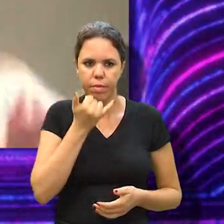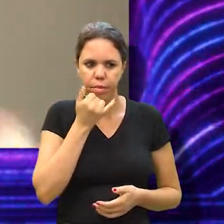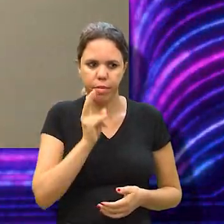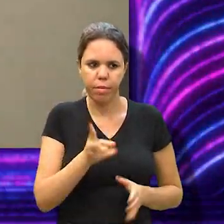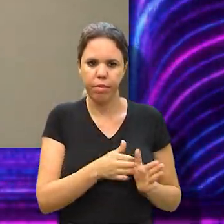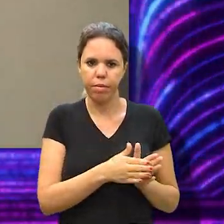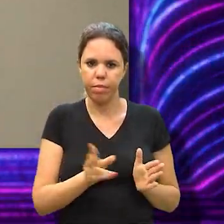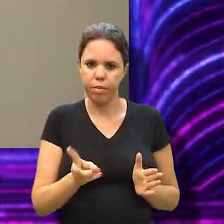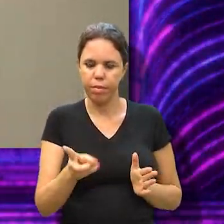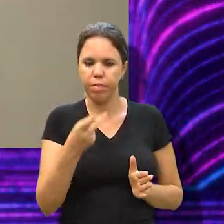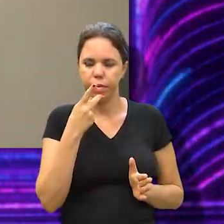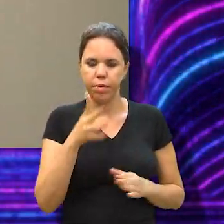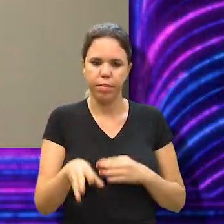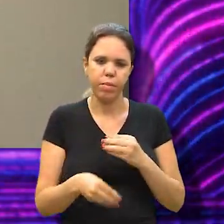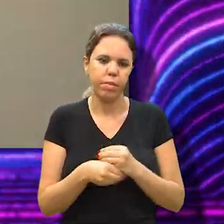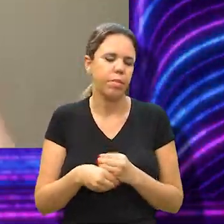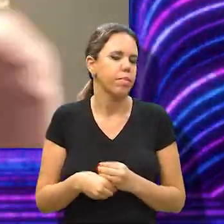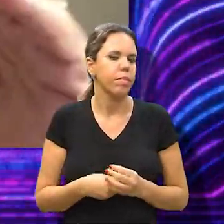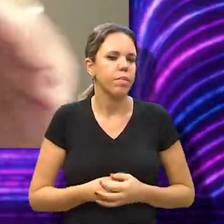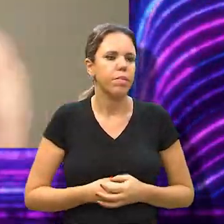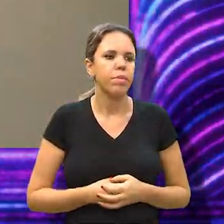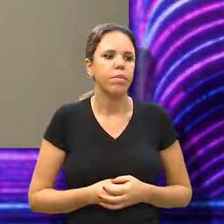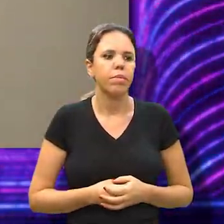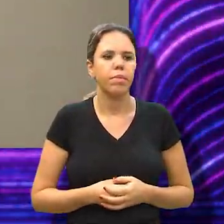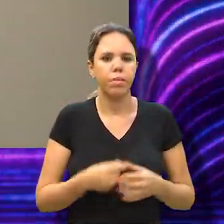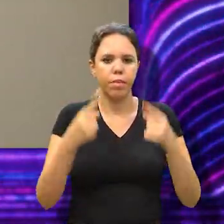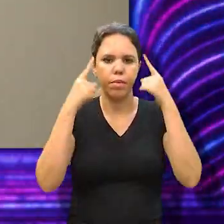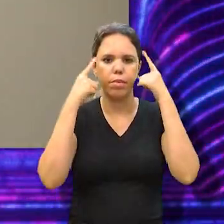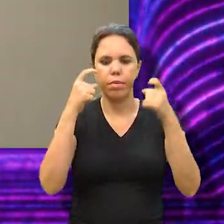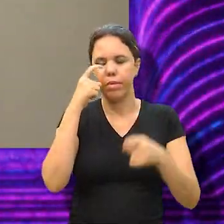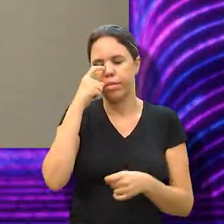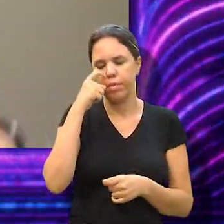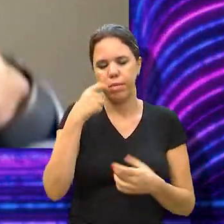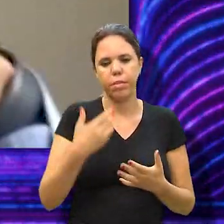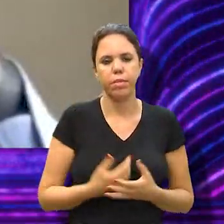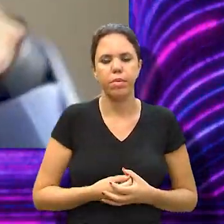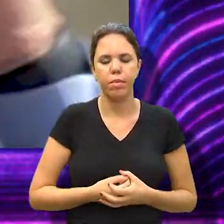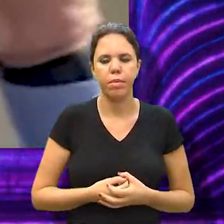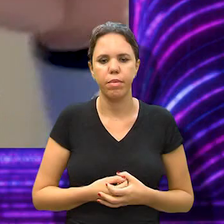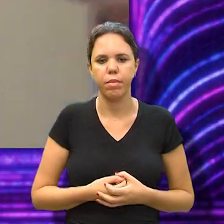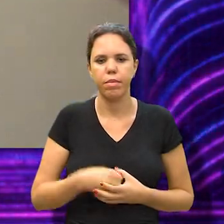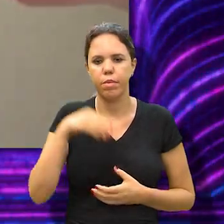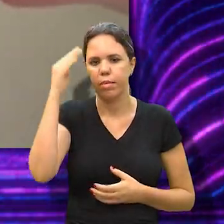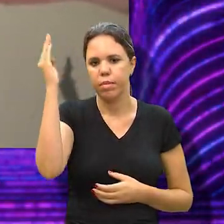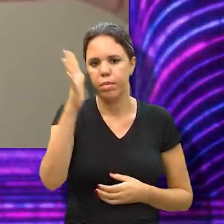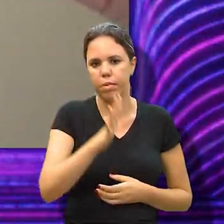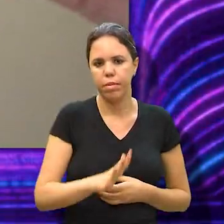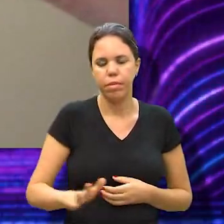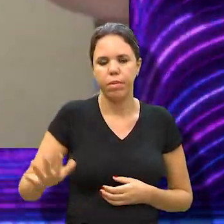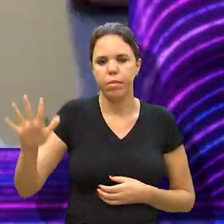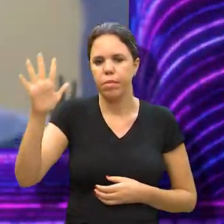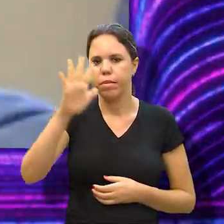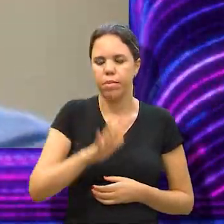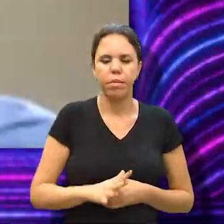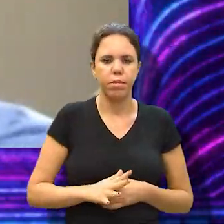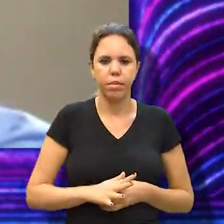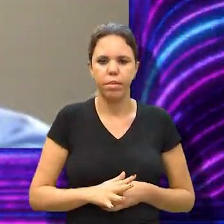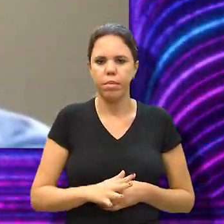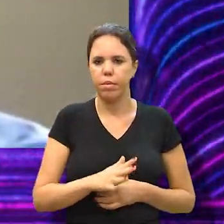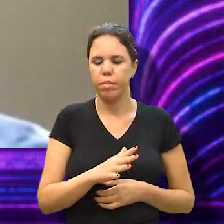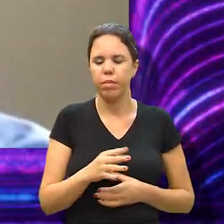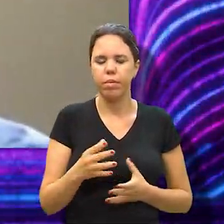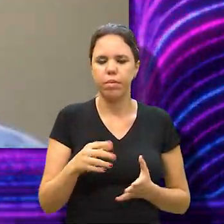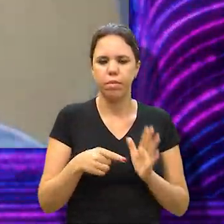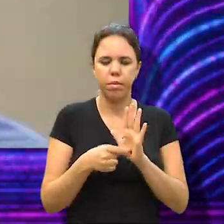Desculpa, vou pegar aqui esse gancho, tá? Mas essa questão da violência, eu trago muito esse Brasil